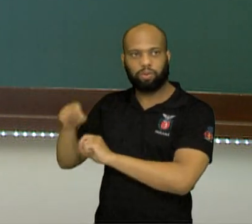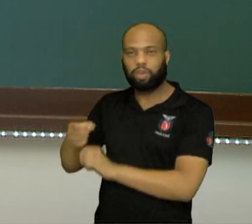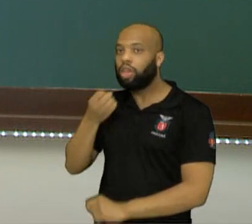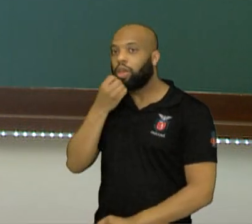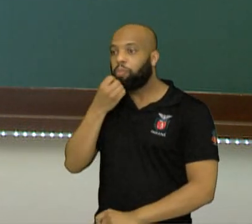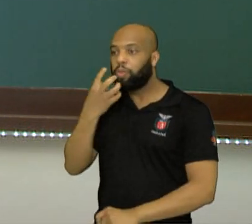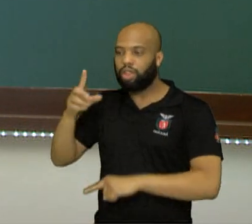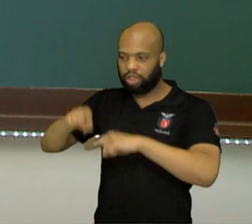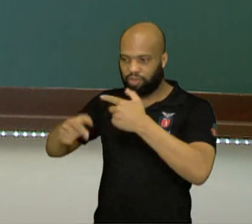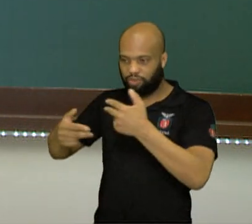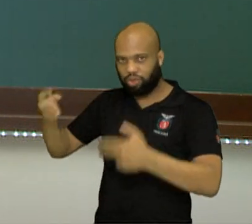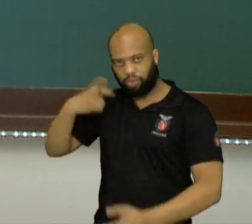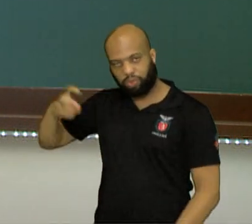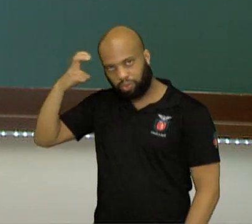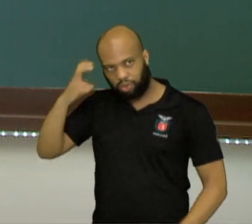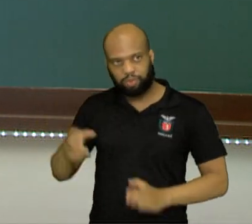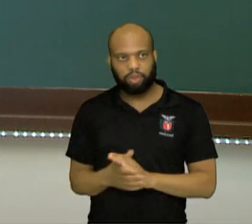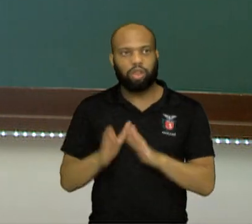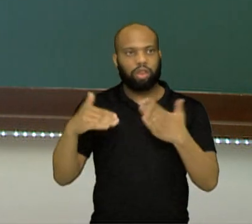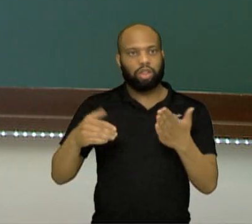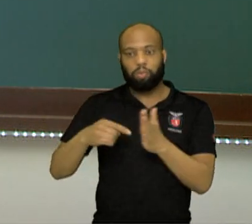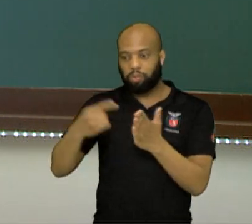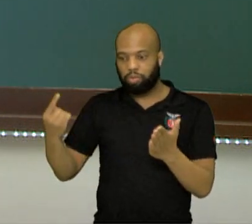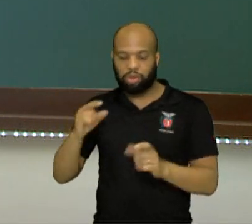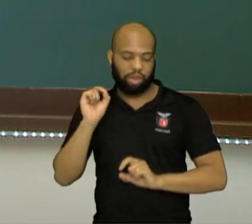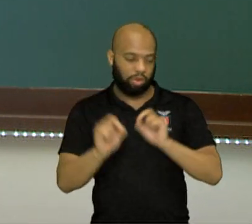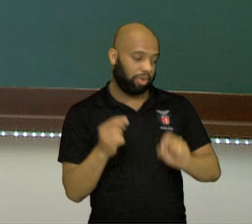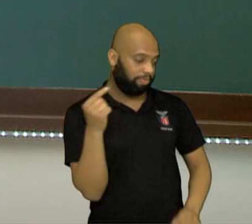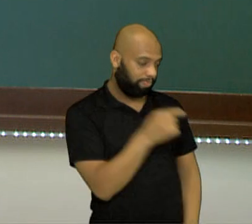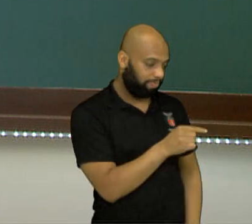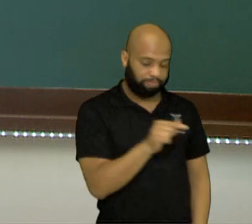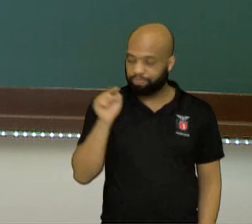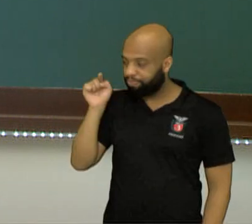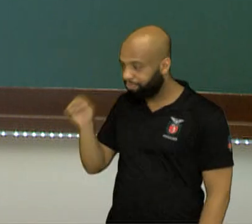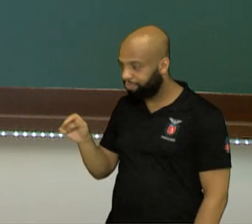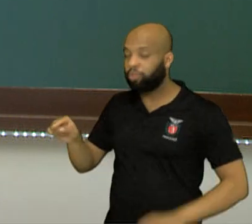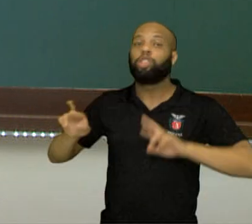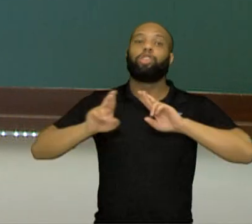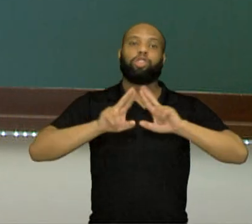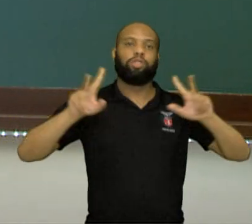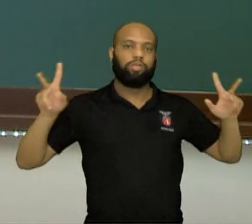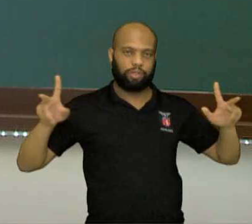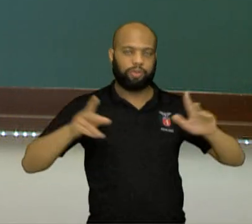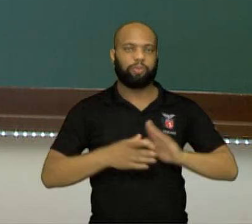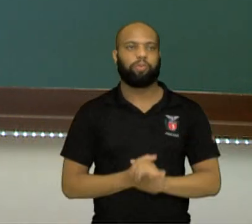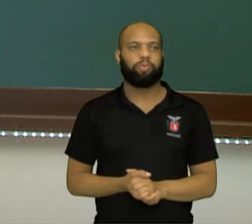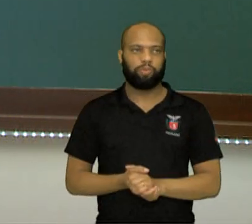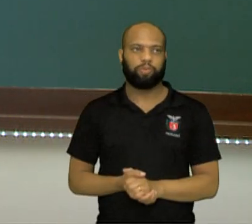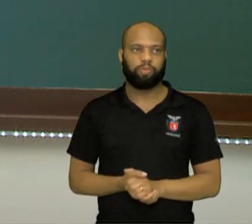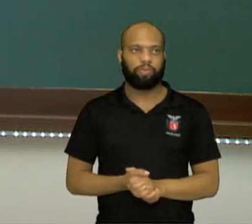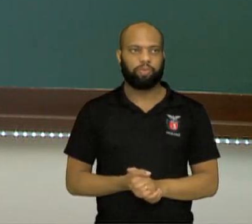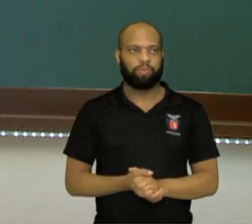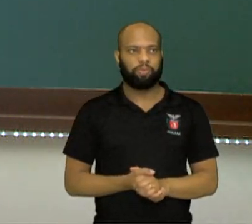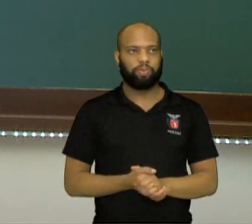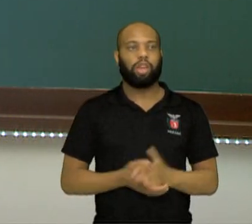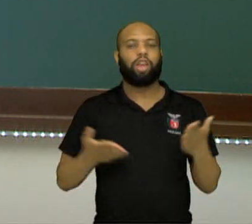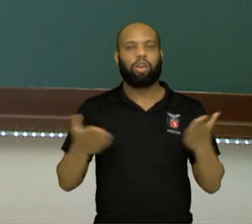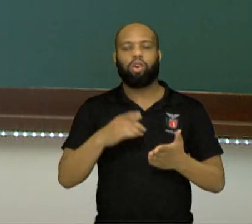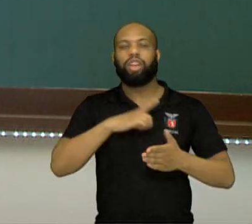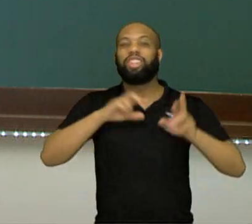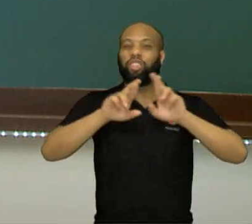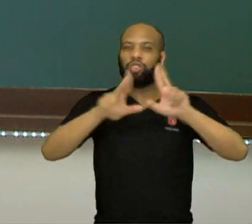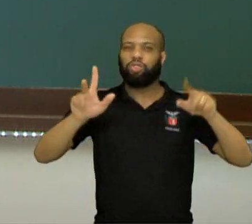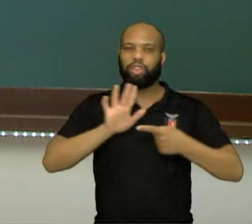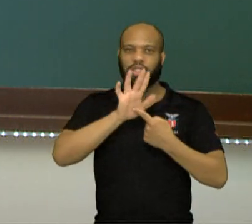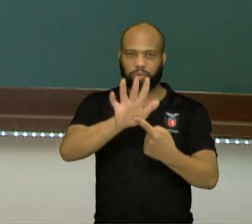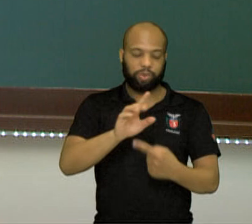bem cultural né então o primeiro é uma resenha e o segundo é o que um resumo é isso